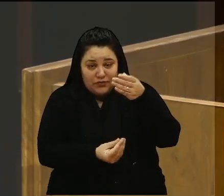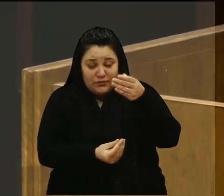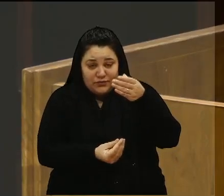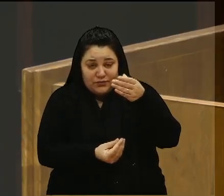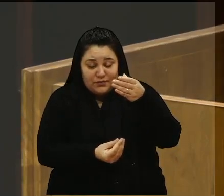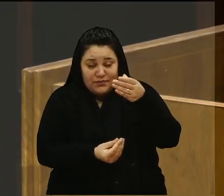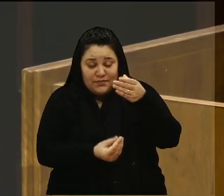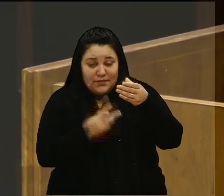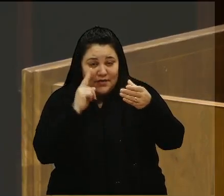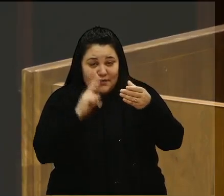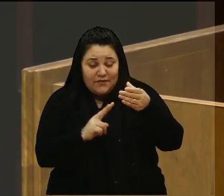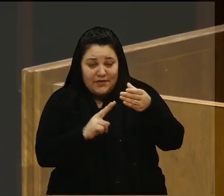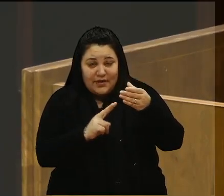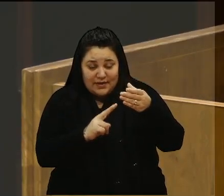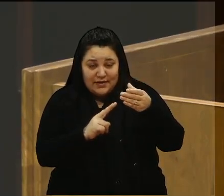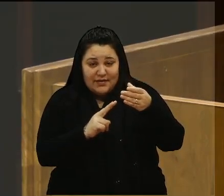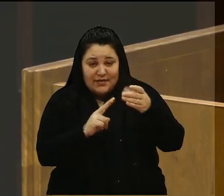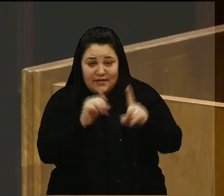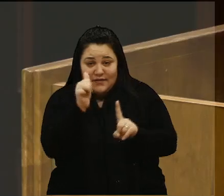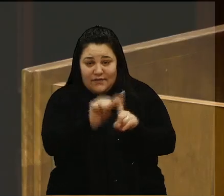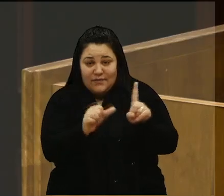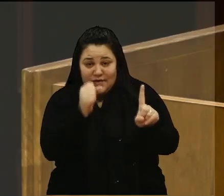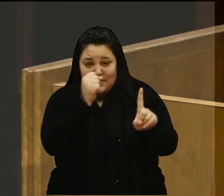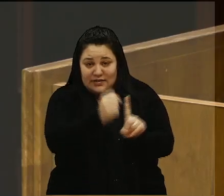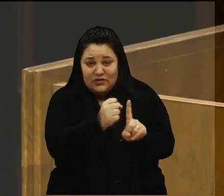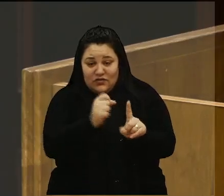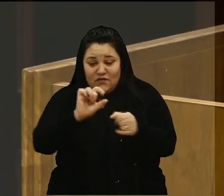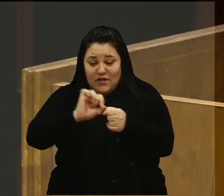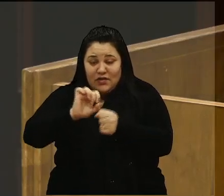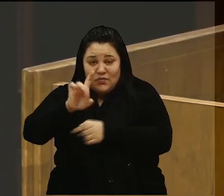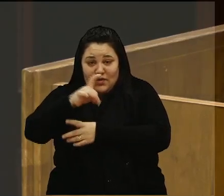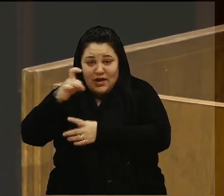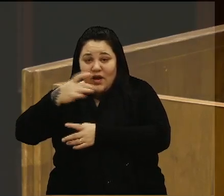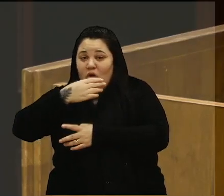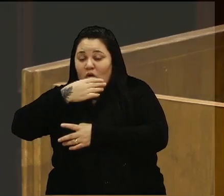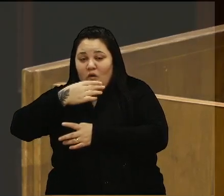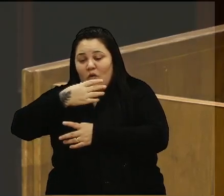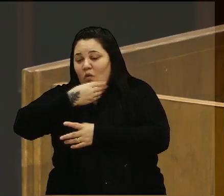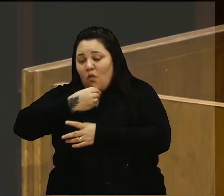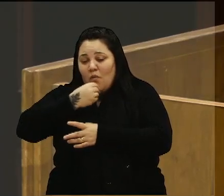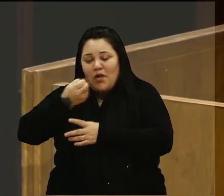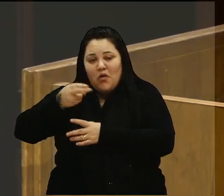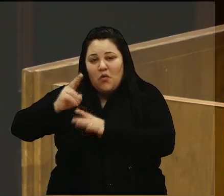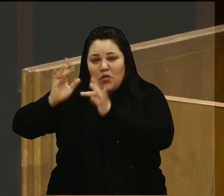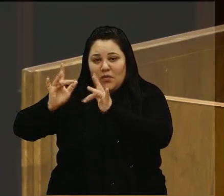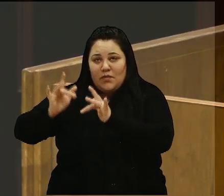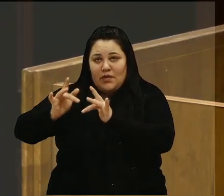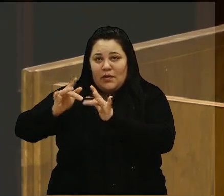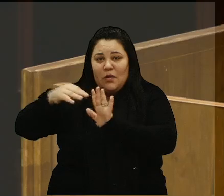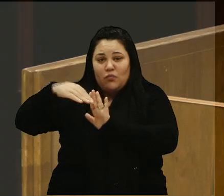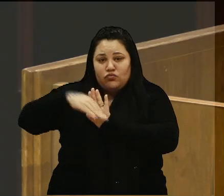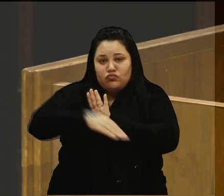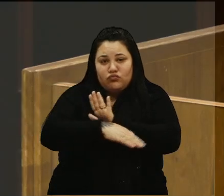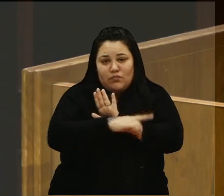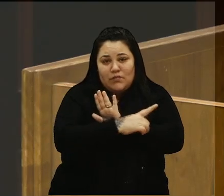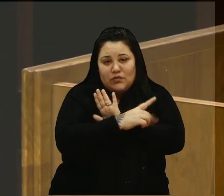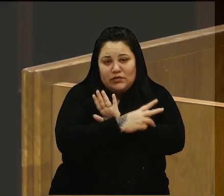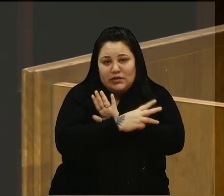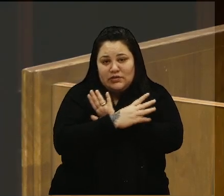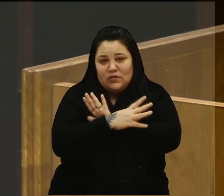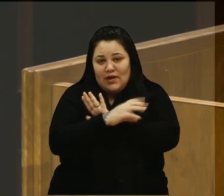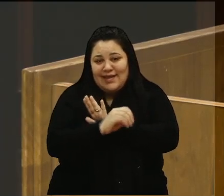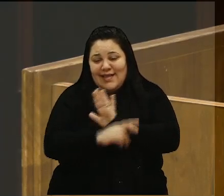ou seja, cometidos por parceiros ou ex-parceiras, o número cai para 1.340.